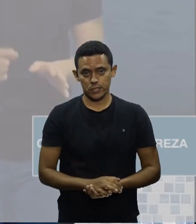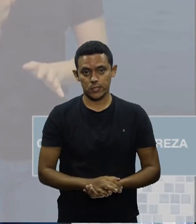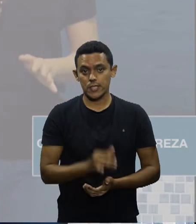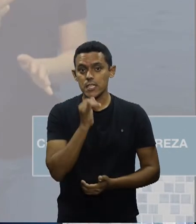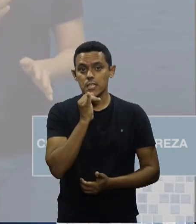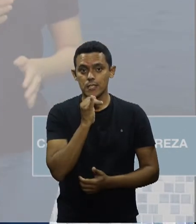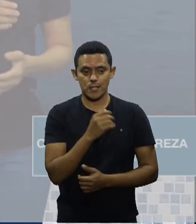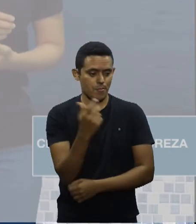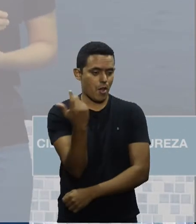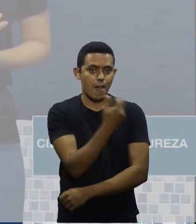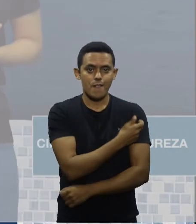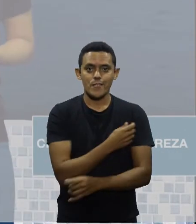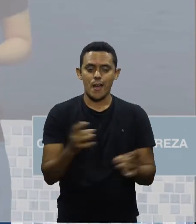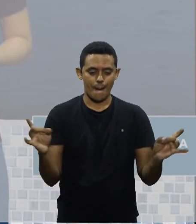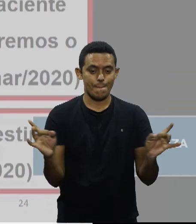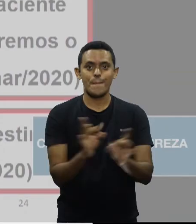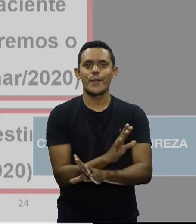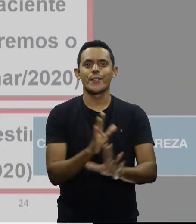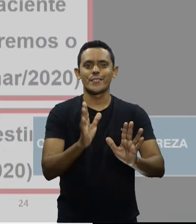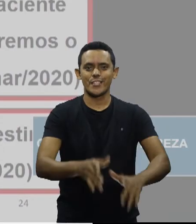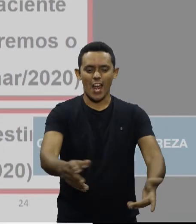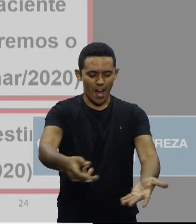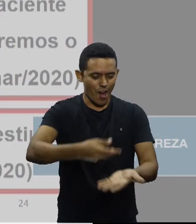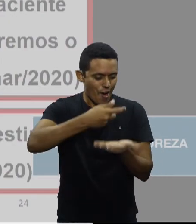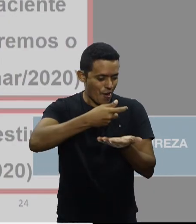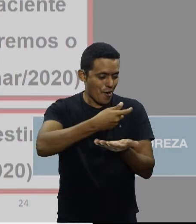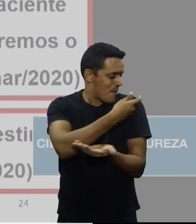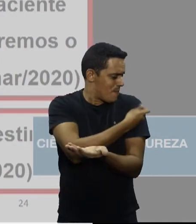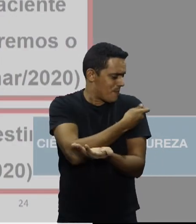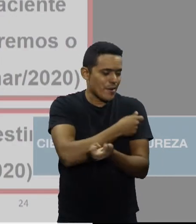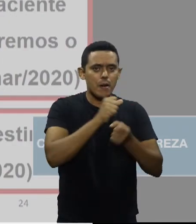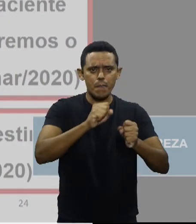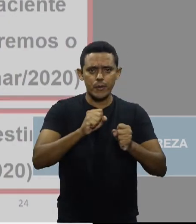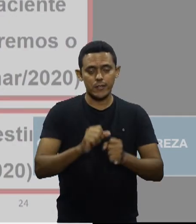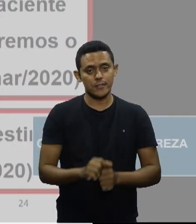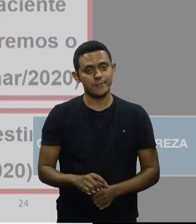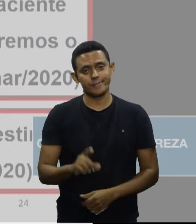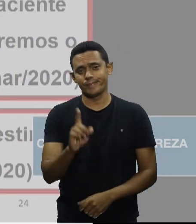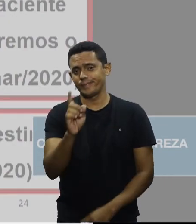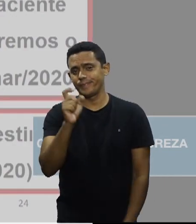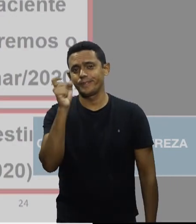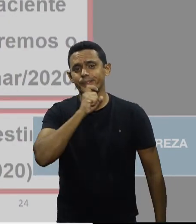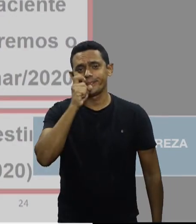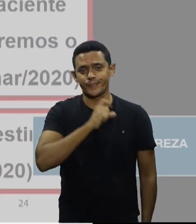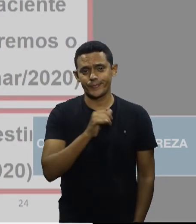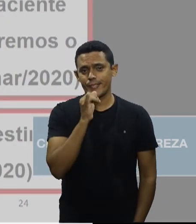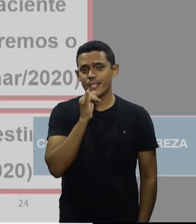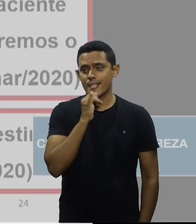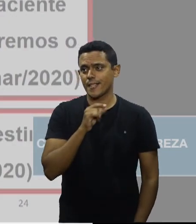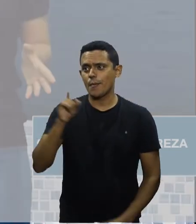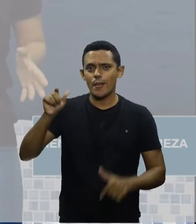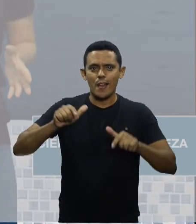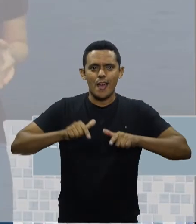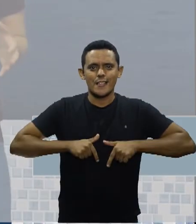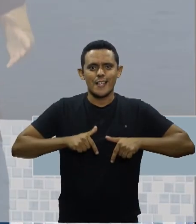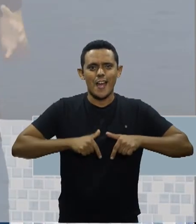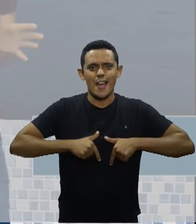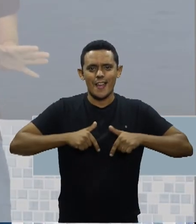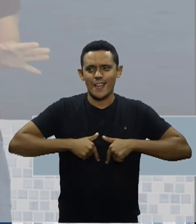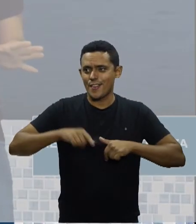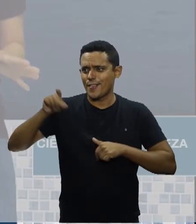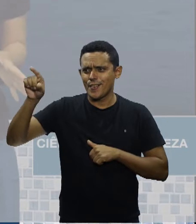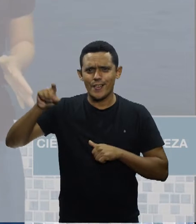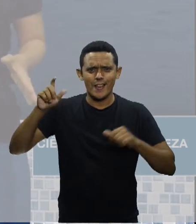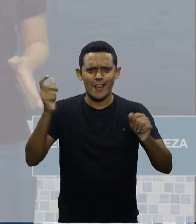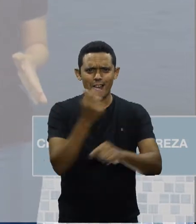a primeira que eu trago para vocês é aí Israel já tem uma vacina contra o novo coronavírus isso foi em março não é verdade a gente não